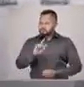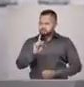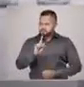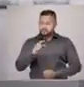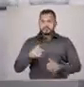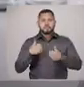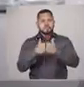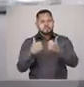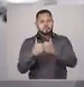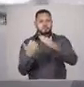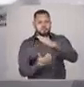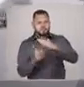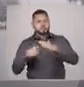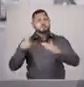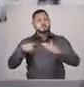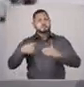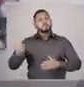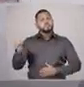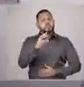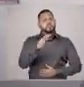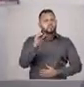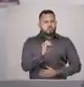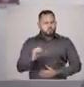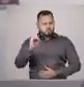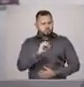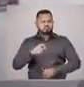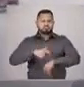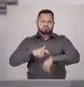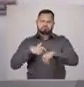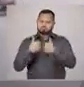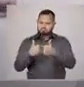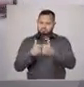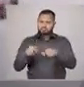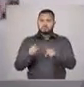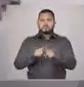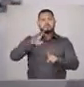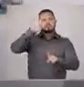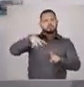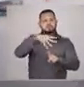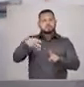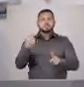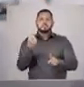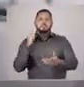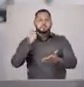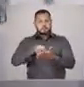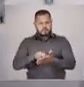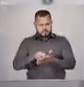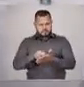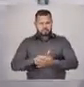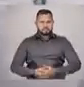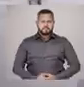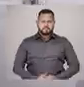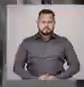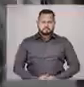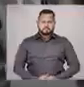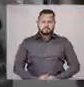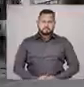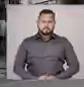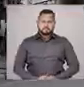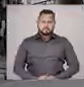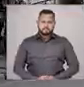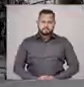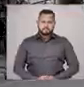a gente vai ser diferente. As empresas vão botar ônibus novos, cumprir horário e abrir a planilha do preço da passagem.